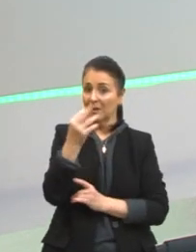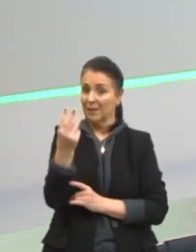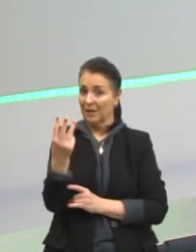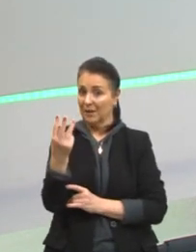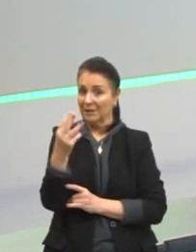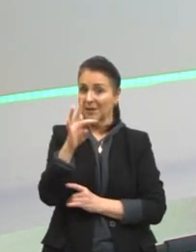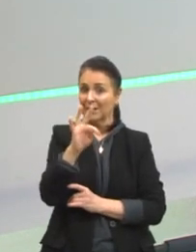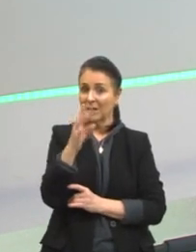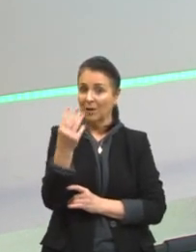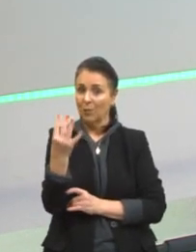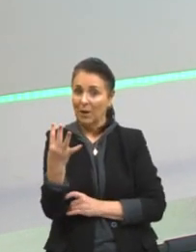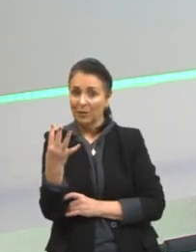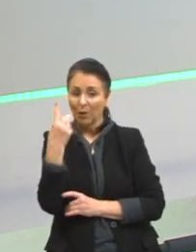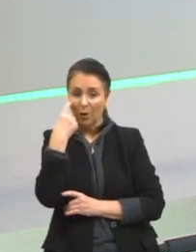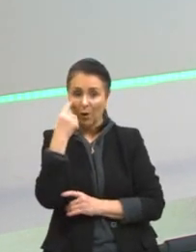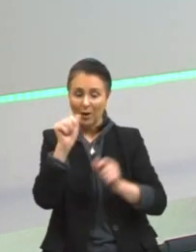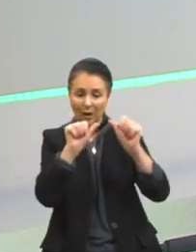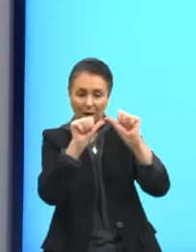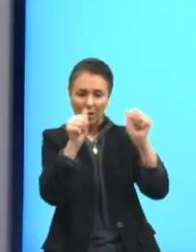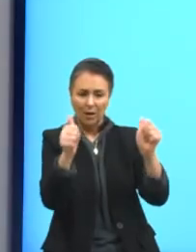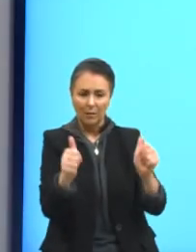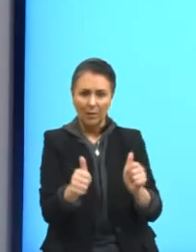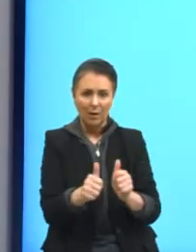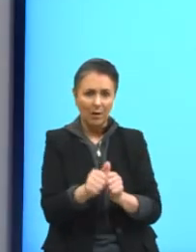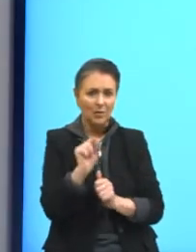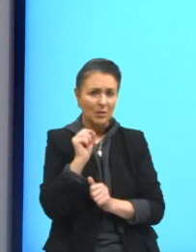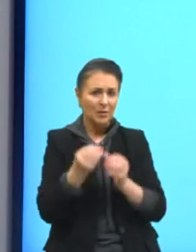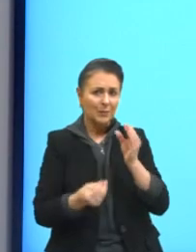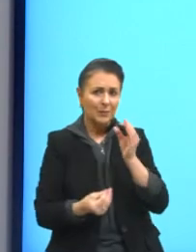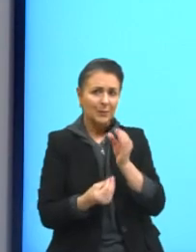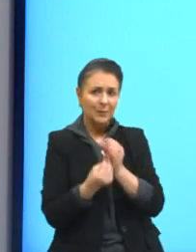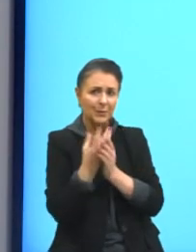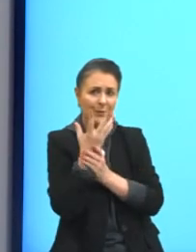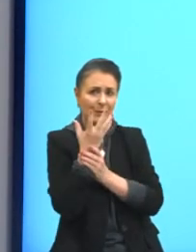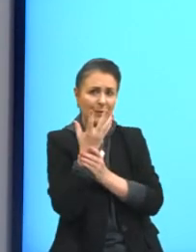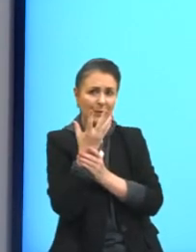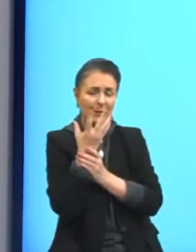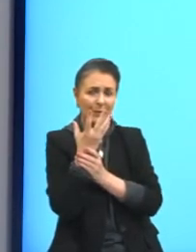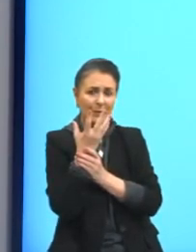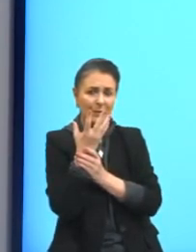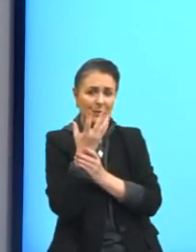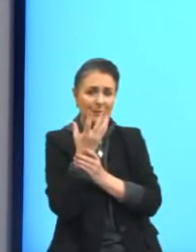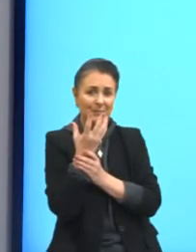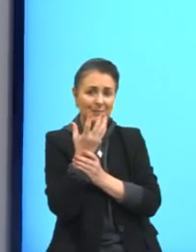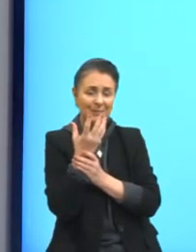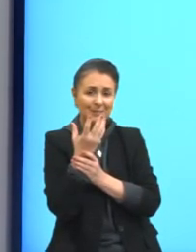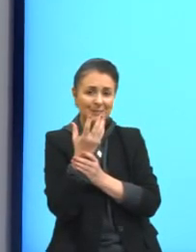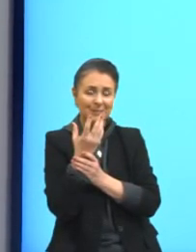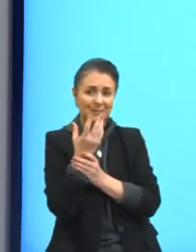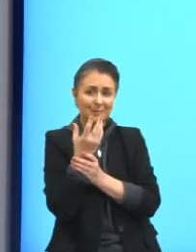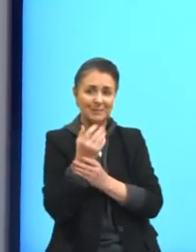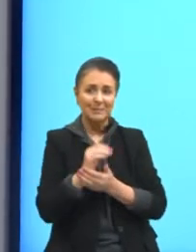tá aqui quem é que produz cera tiraram